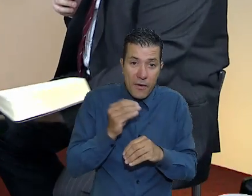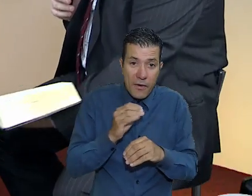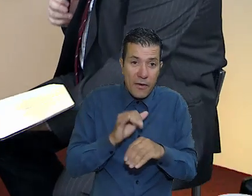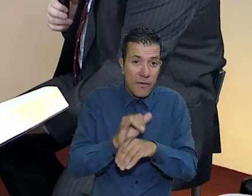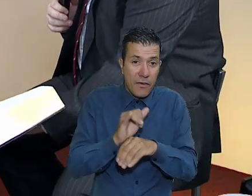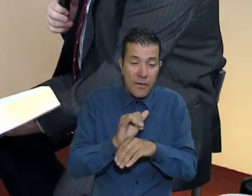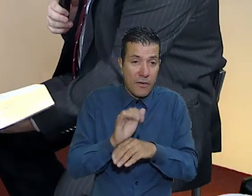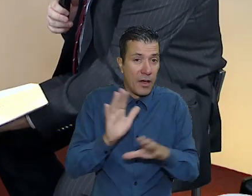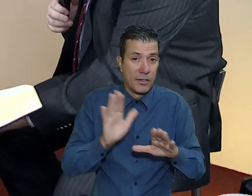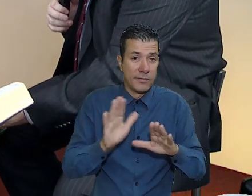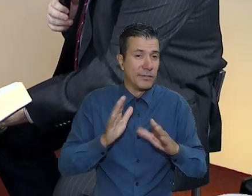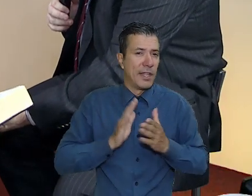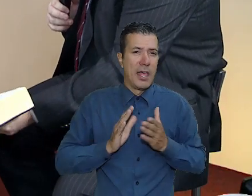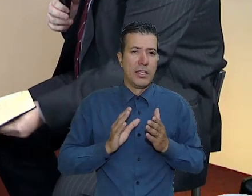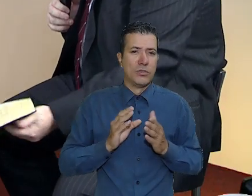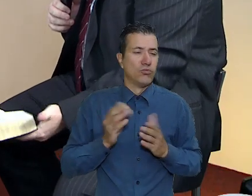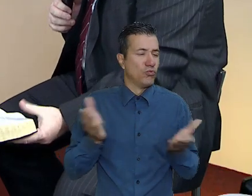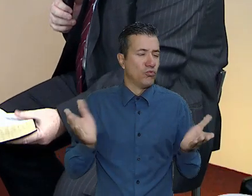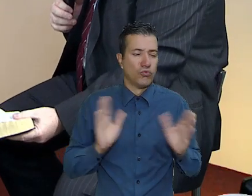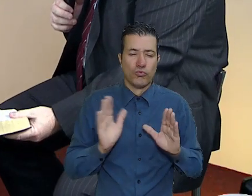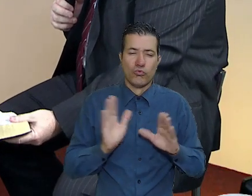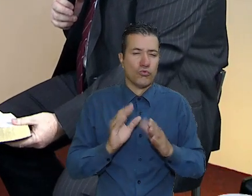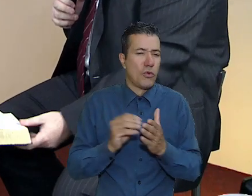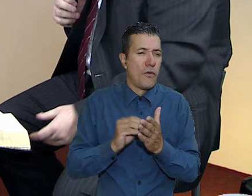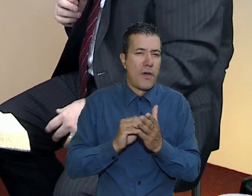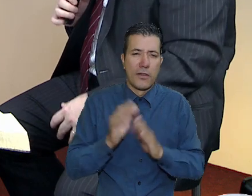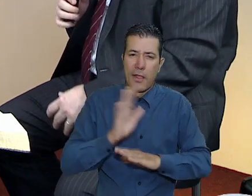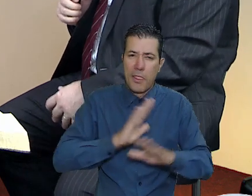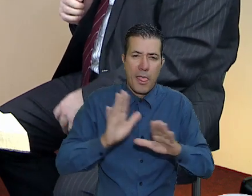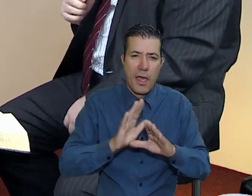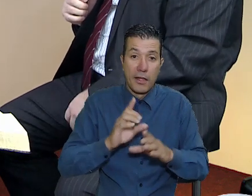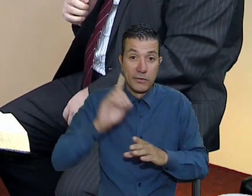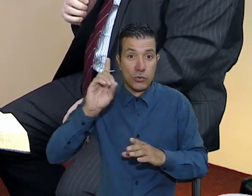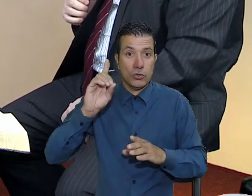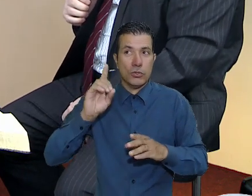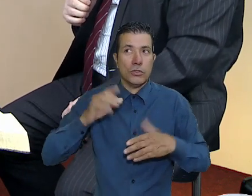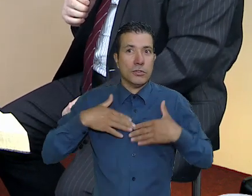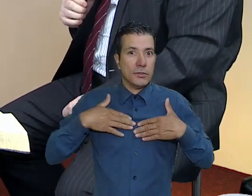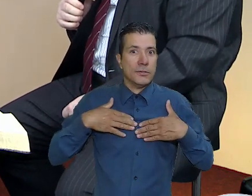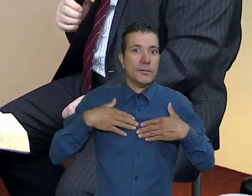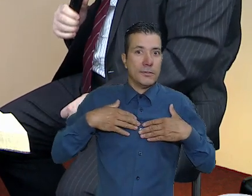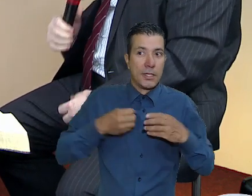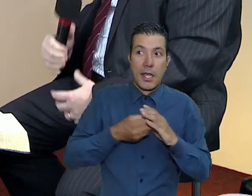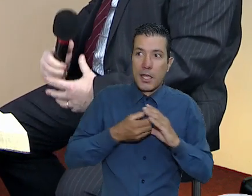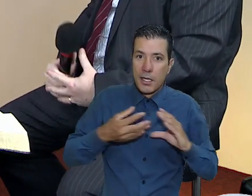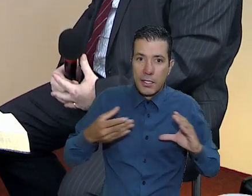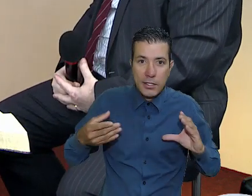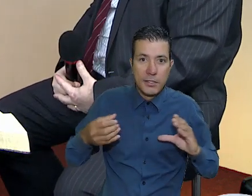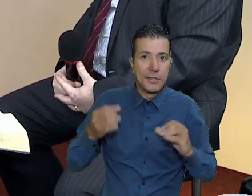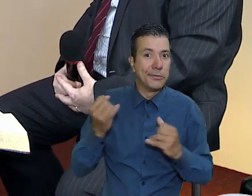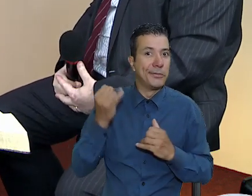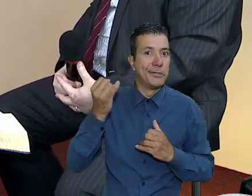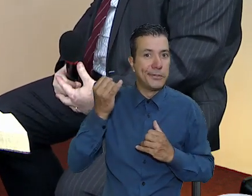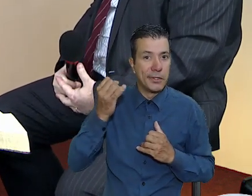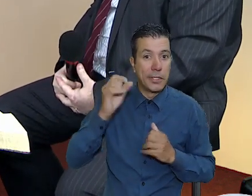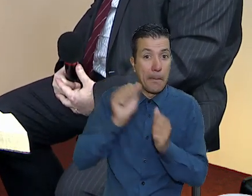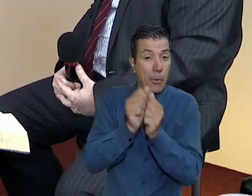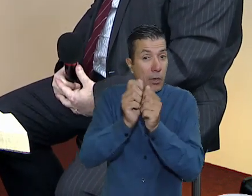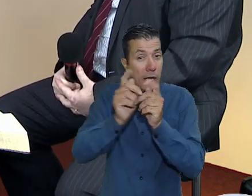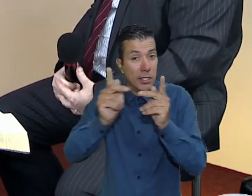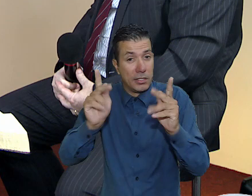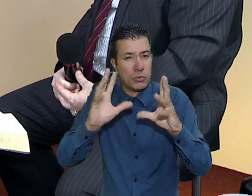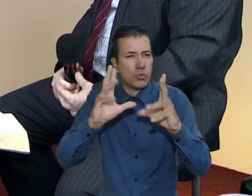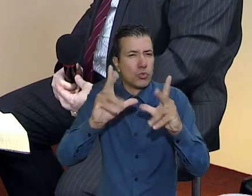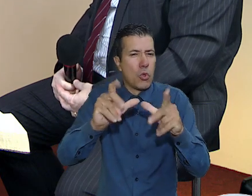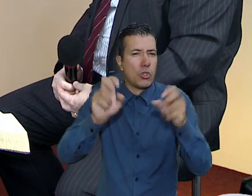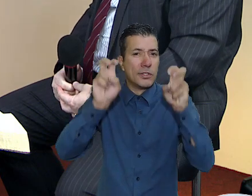maravilhosa. Que expectativa desse grande dia da volta de Jesus, essa nota tônica. Interessante que o Apocalipse, durante todos